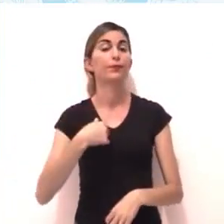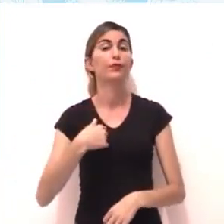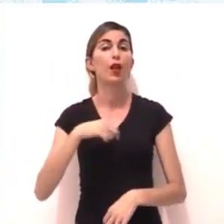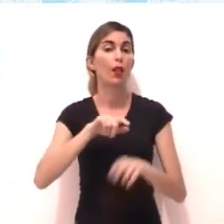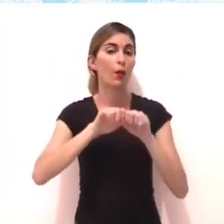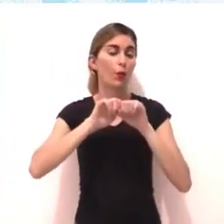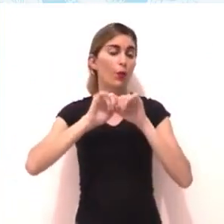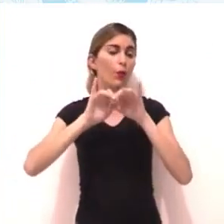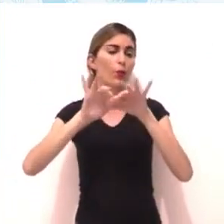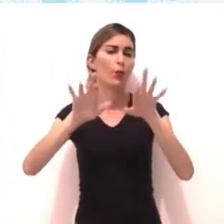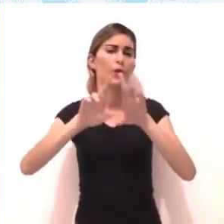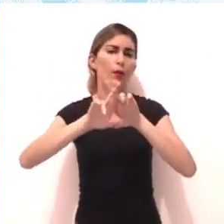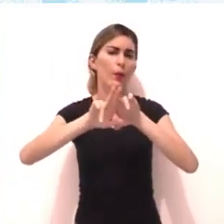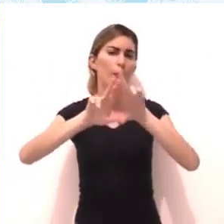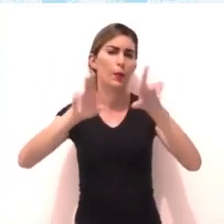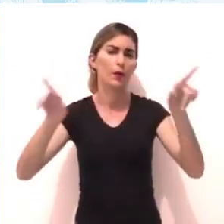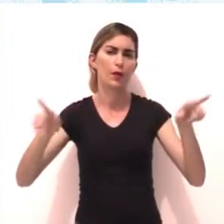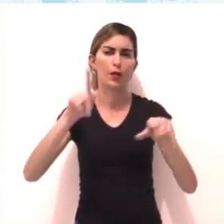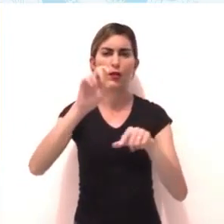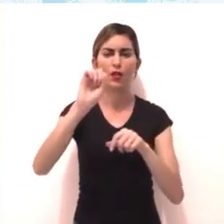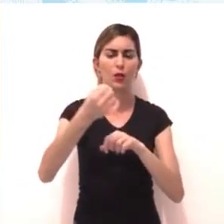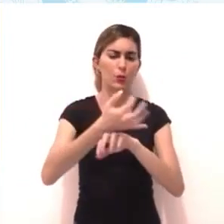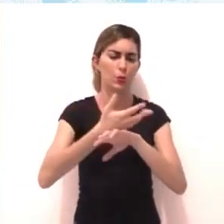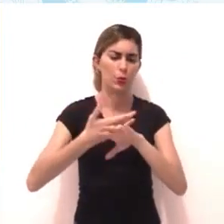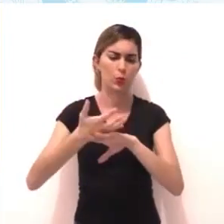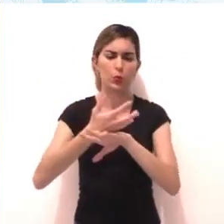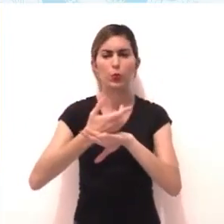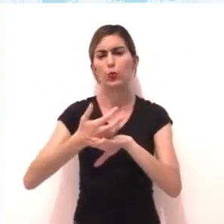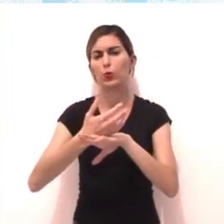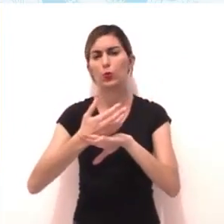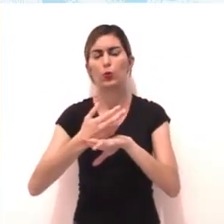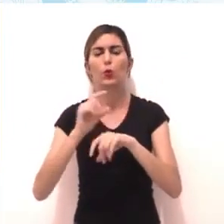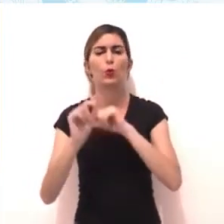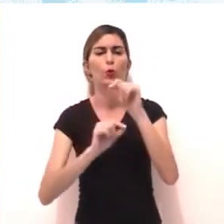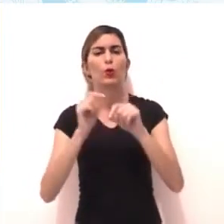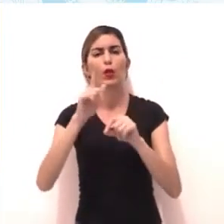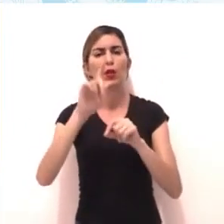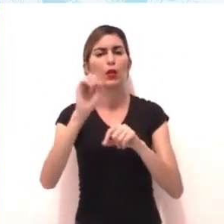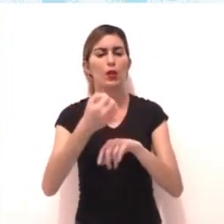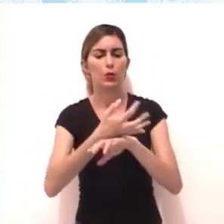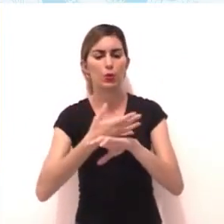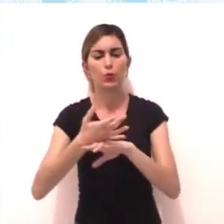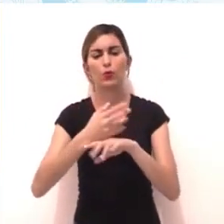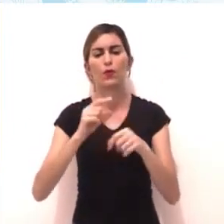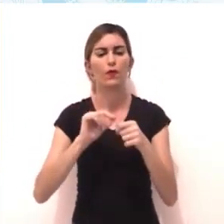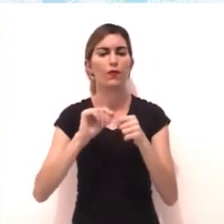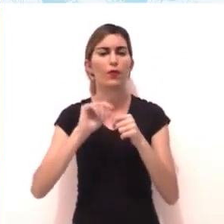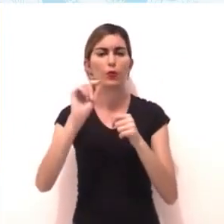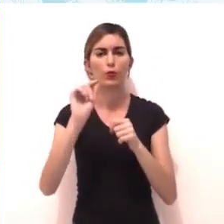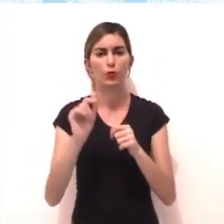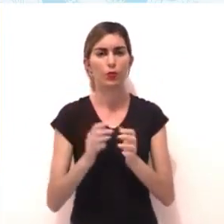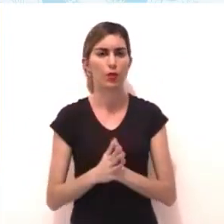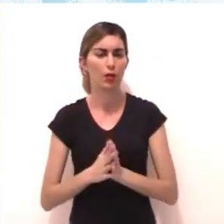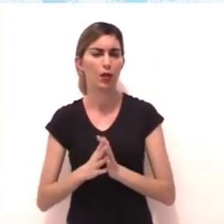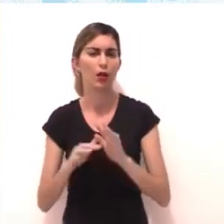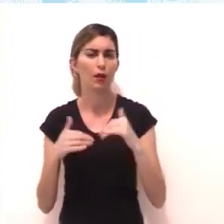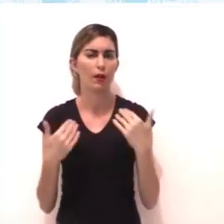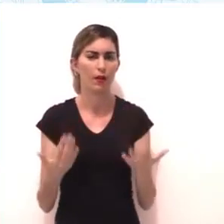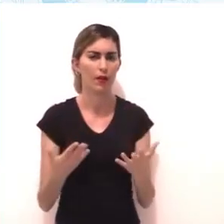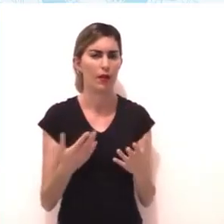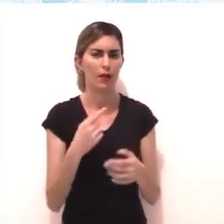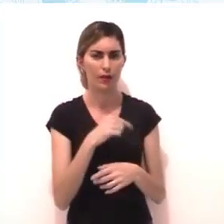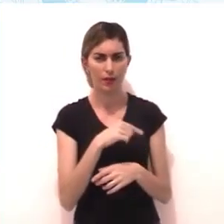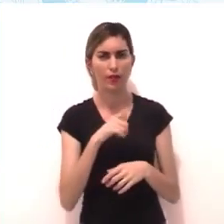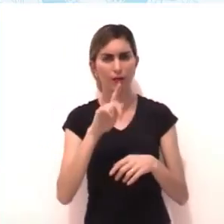ela contém diversos gases tóxicos. Que gases seriam esses que compõem essa fumaça? E será que